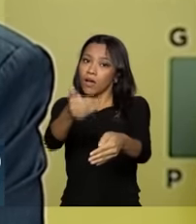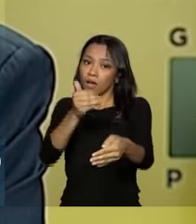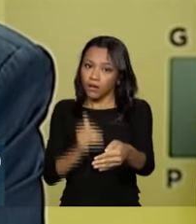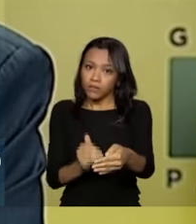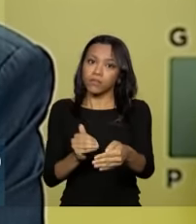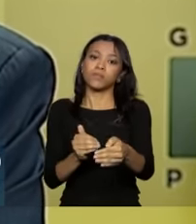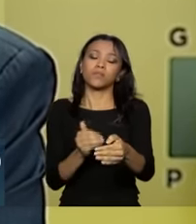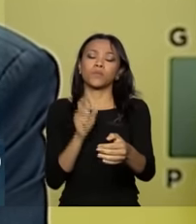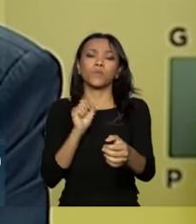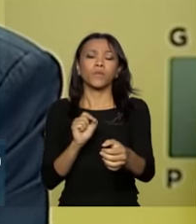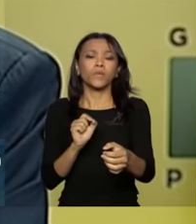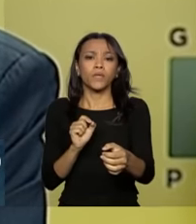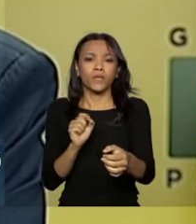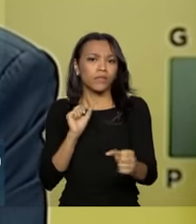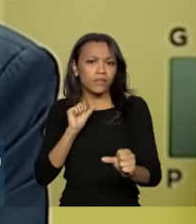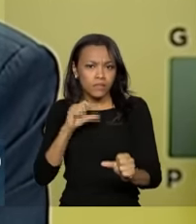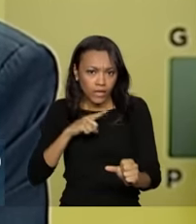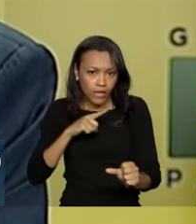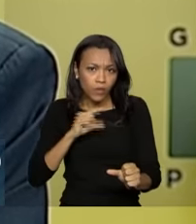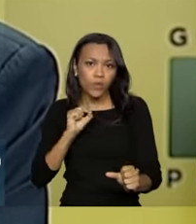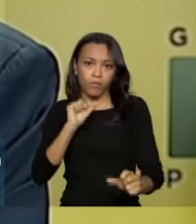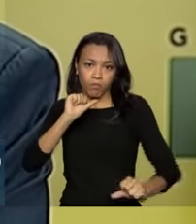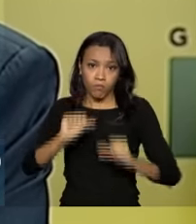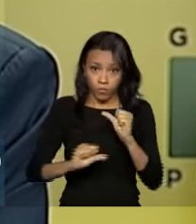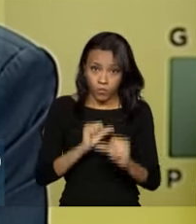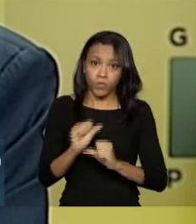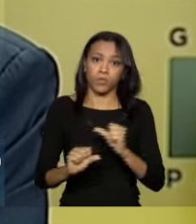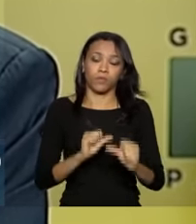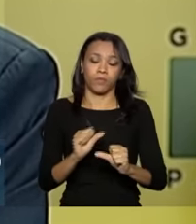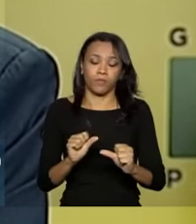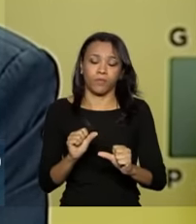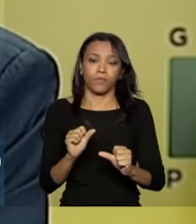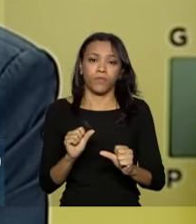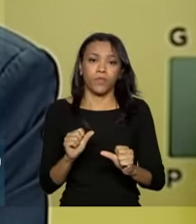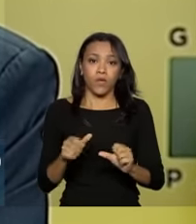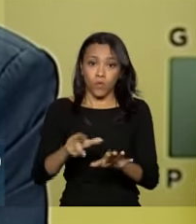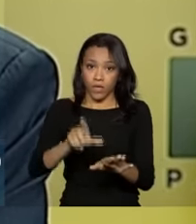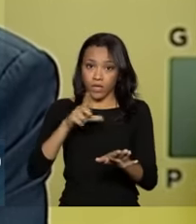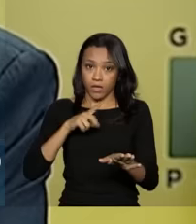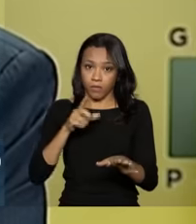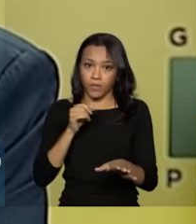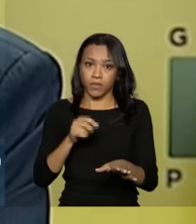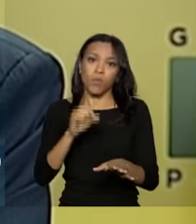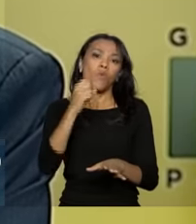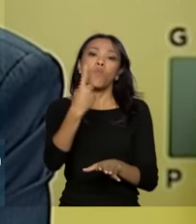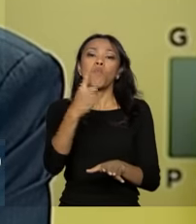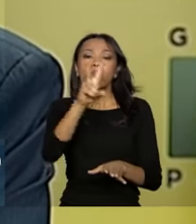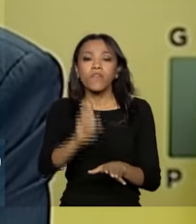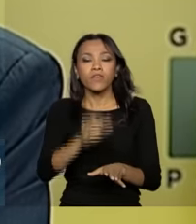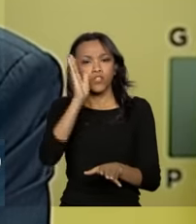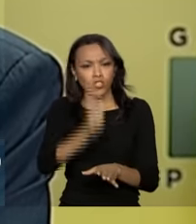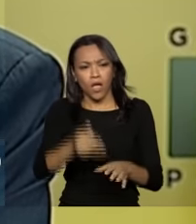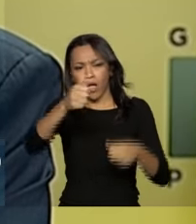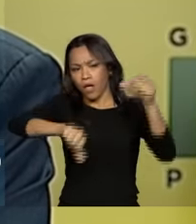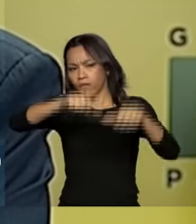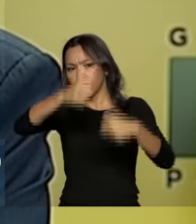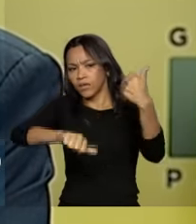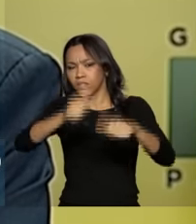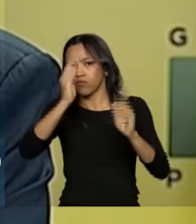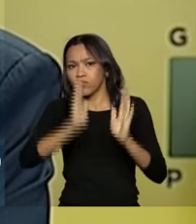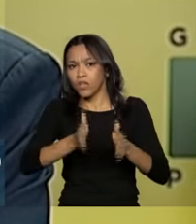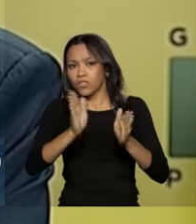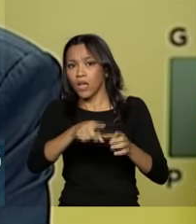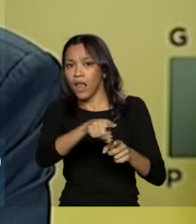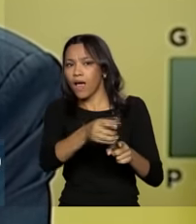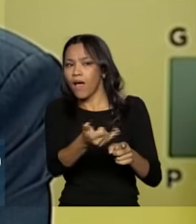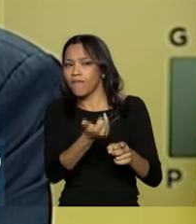que tínhamos e o que está mudando. No que tínhamos, uma vez feita a avaliação, ela somente serviria